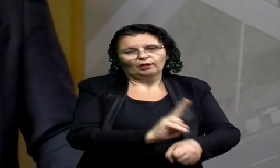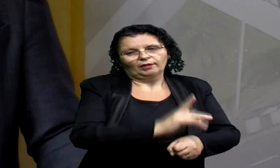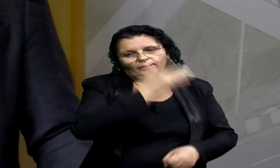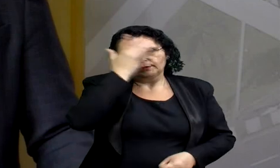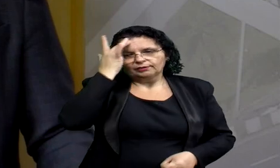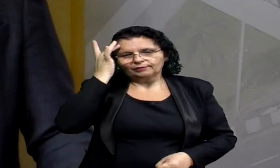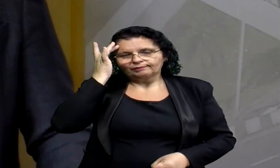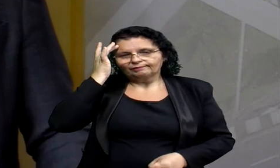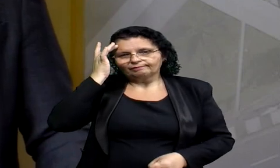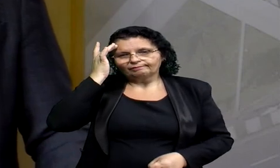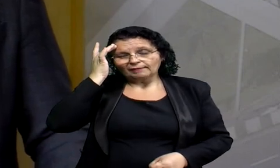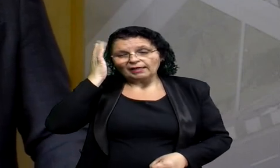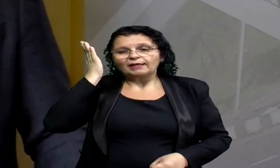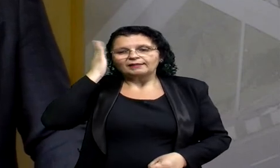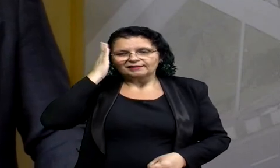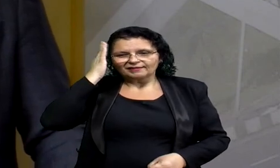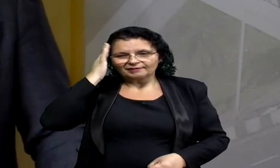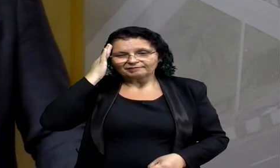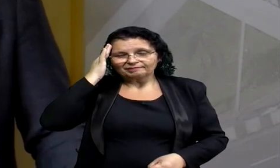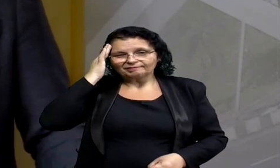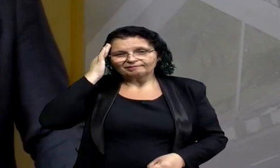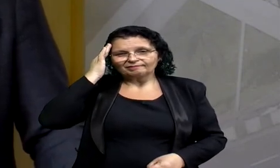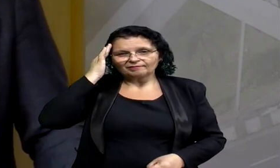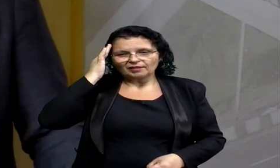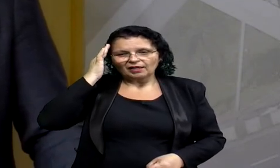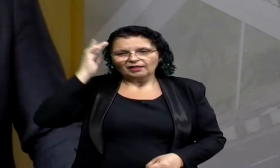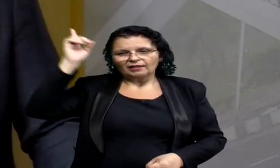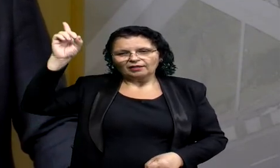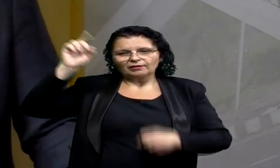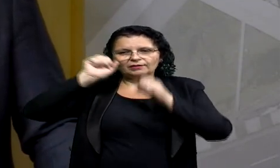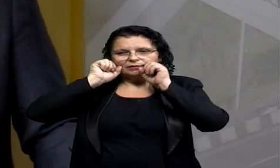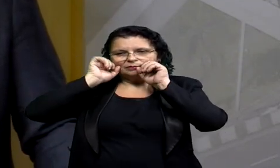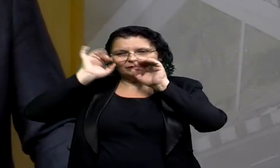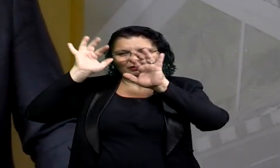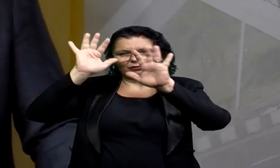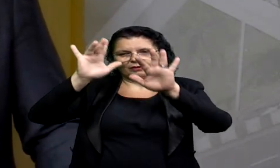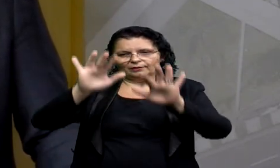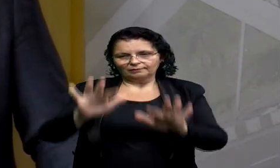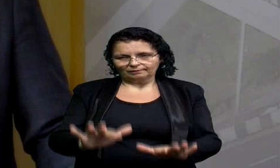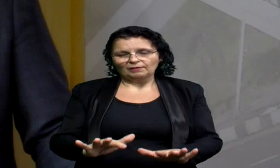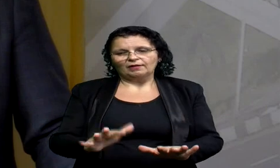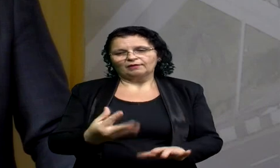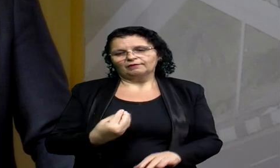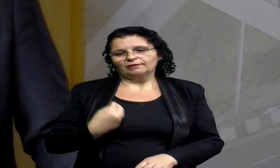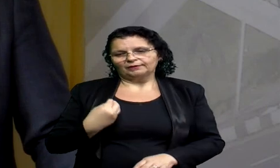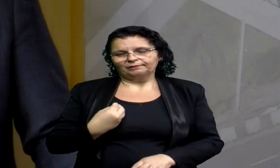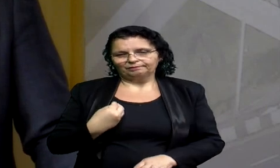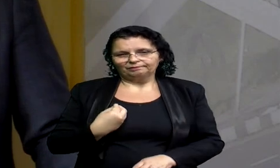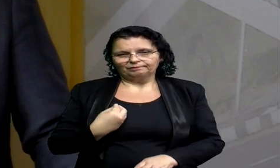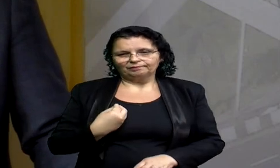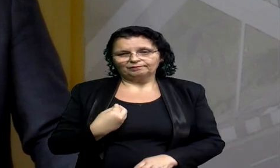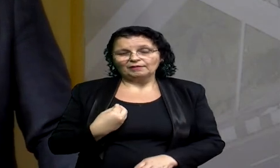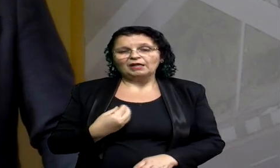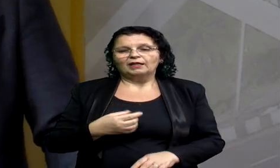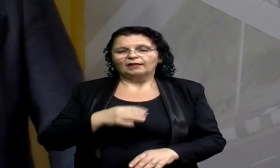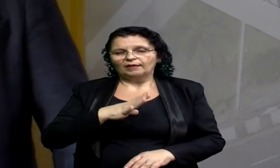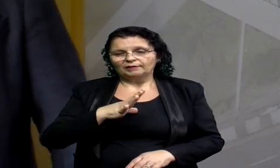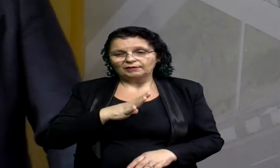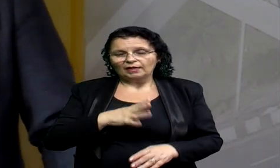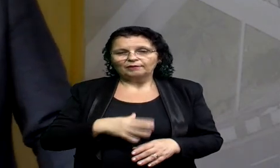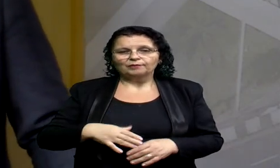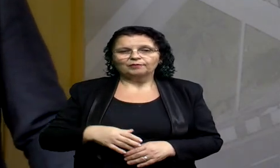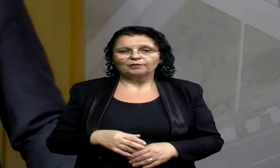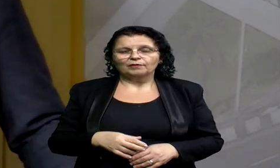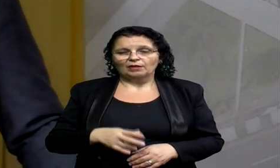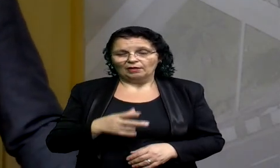e sei que ele tem sido abençoado como ele também tem abençoado muitos naquela cidade leva um abraço pro